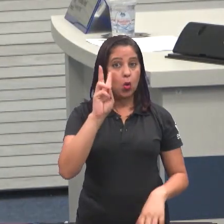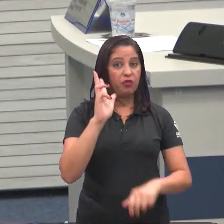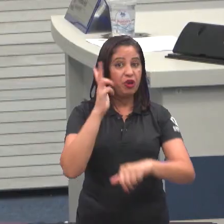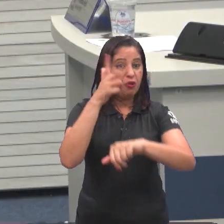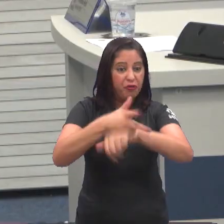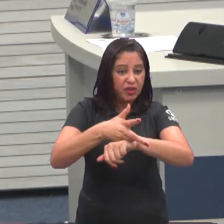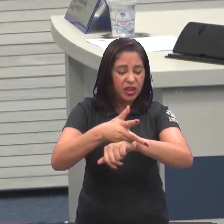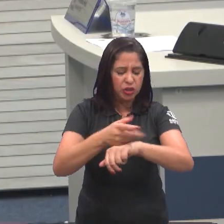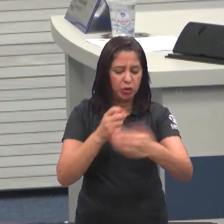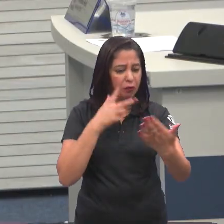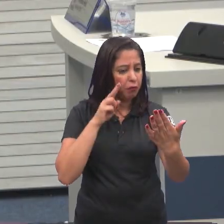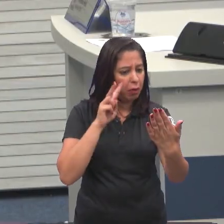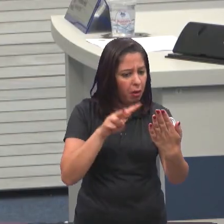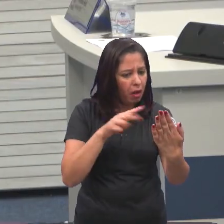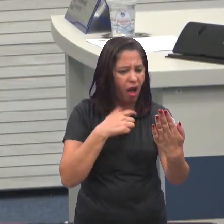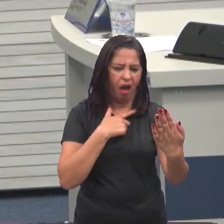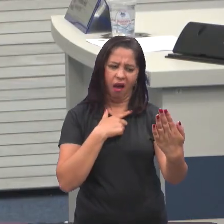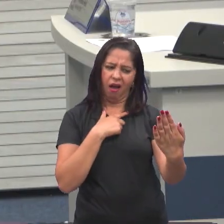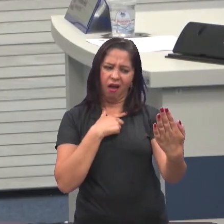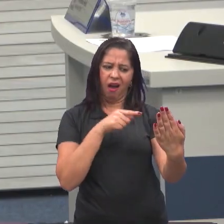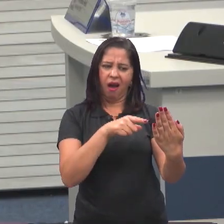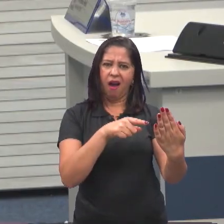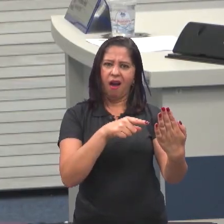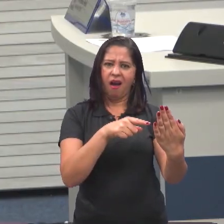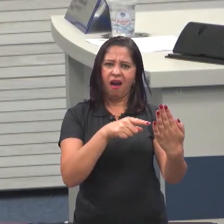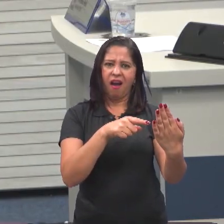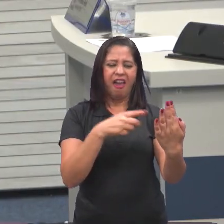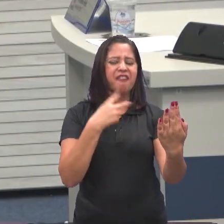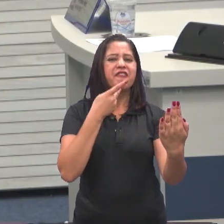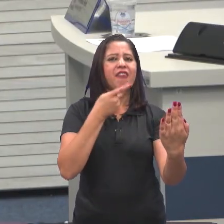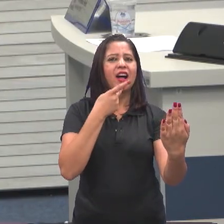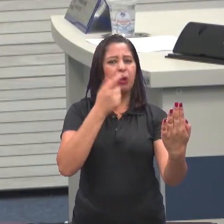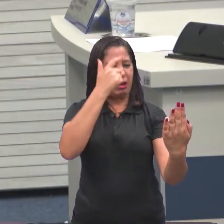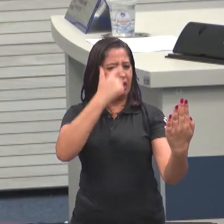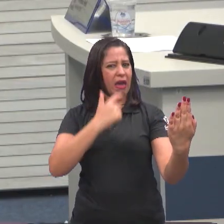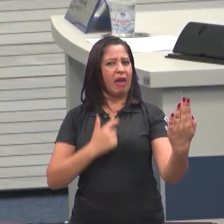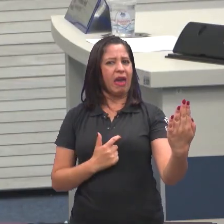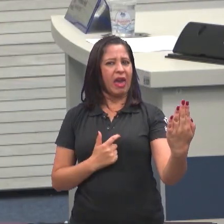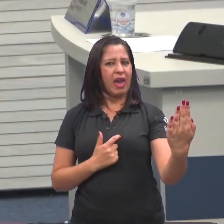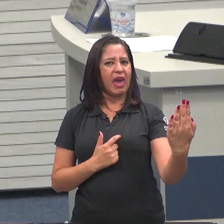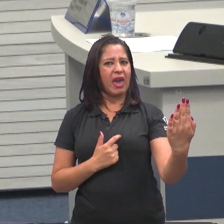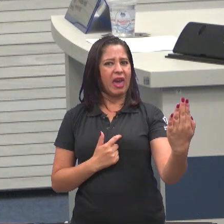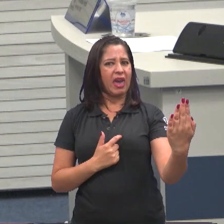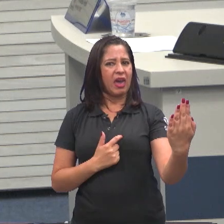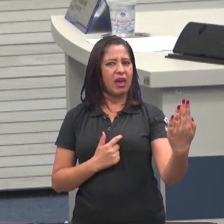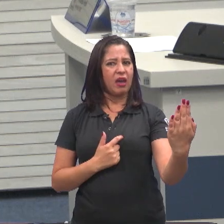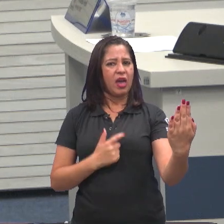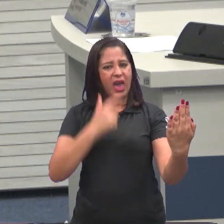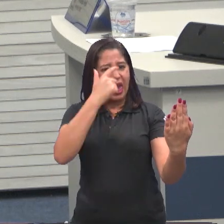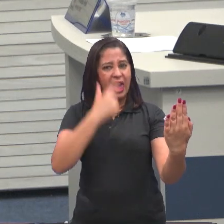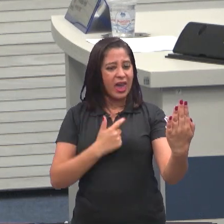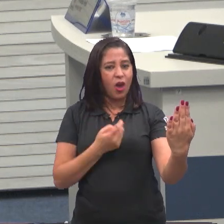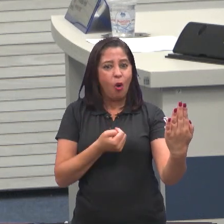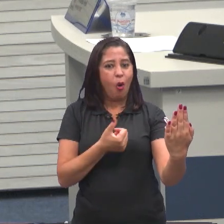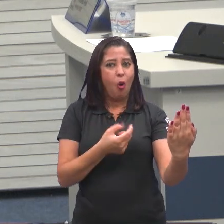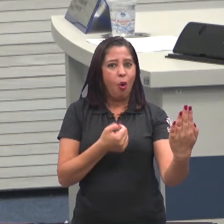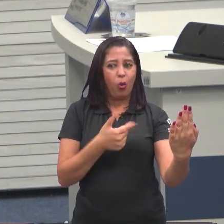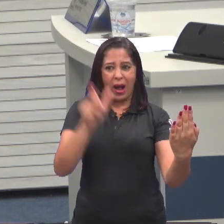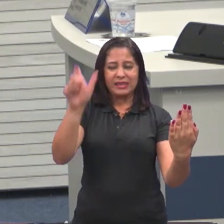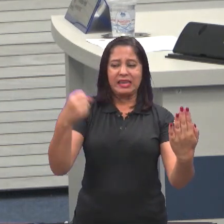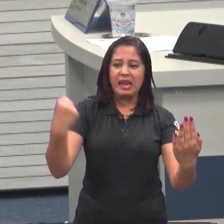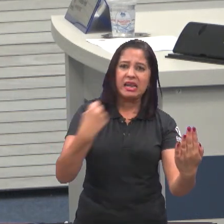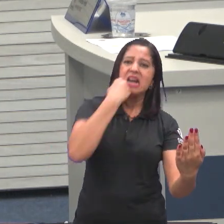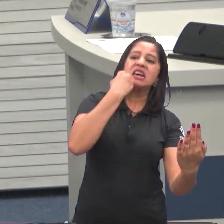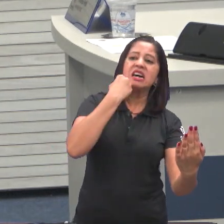cômico, dizendo que o vereador Cláudio Apolinário quase foi sem dentes para sua casa, ou com alguns dentes